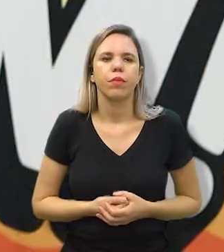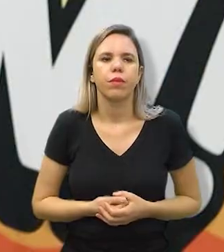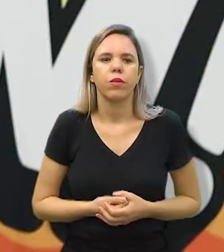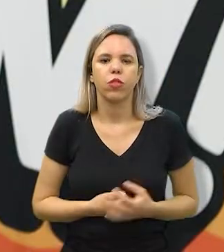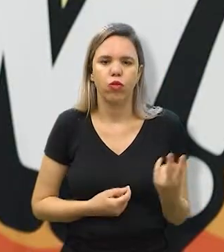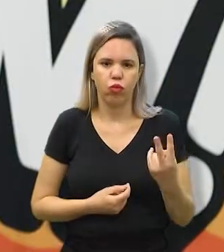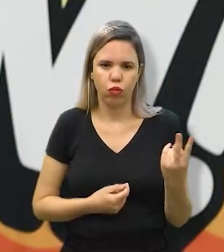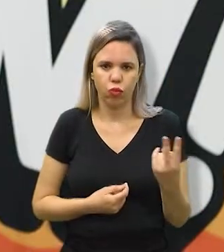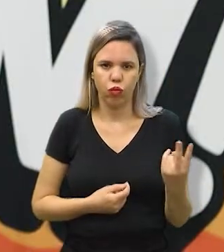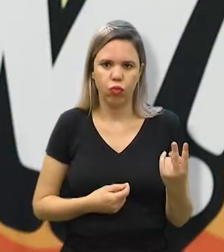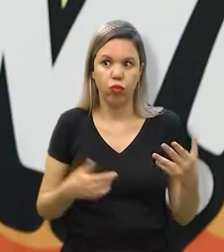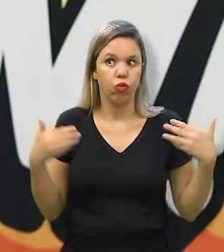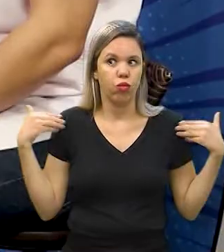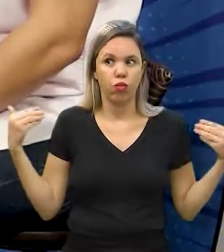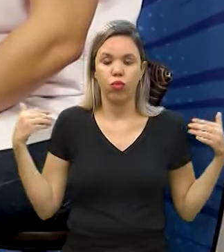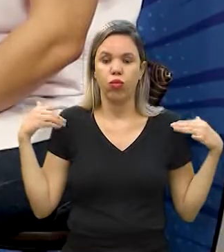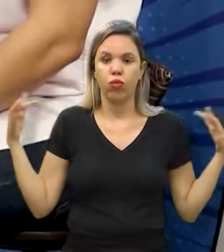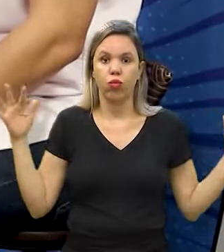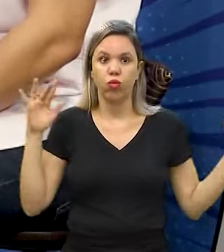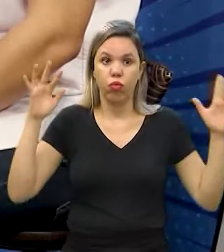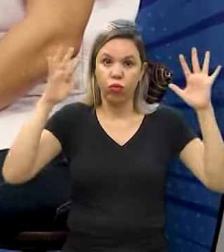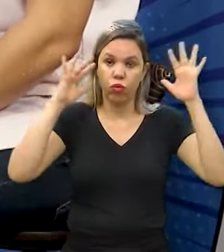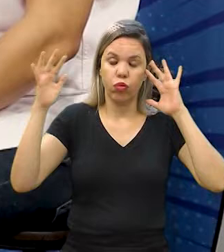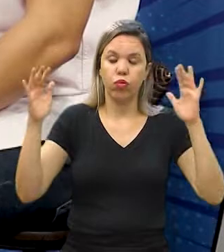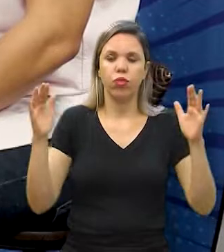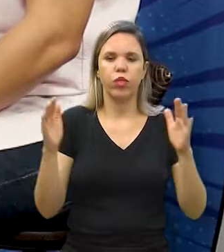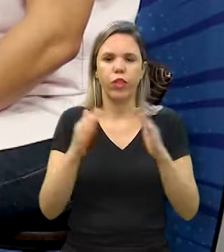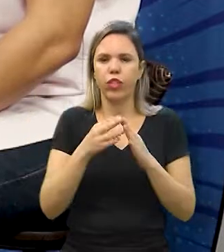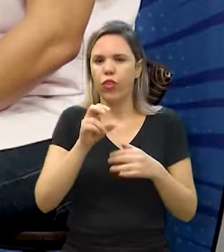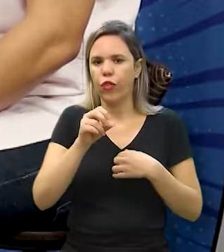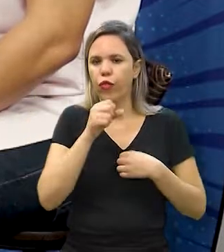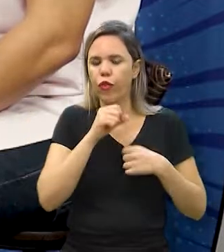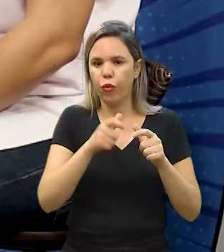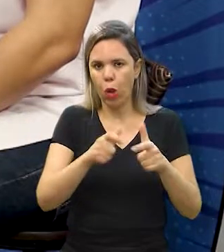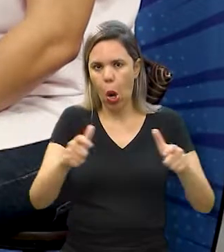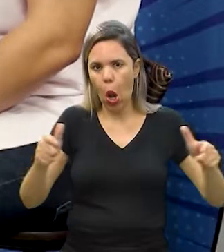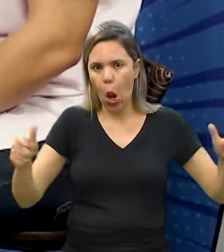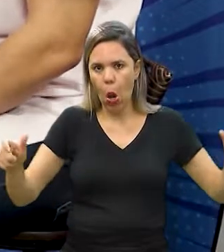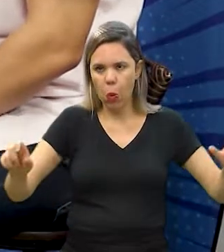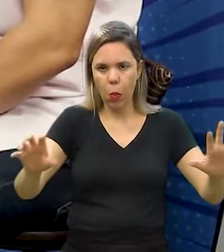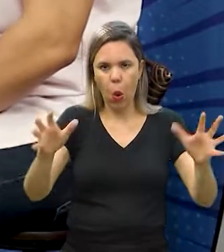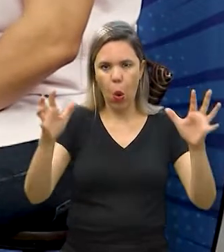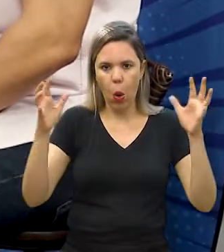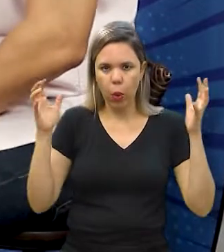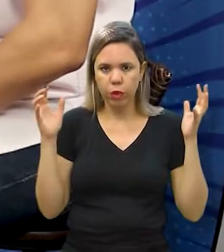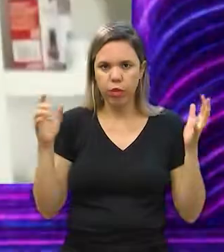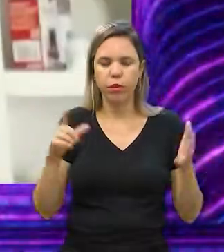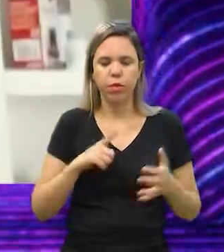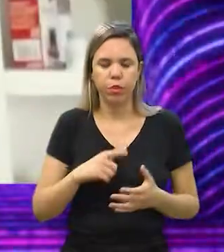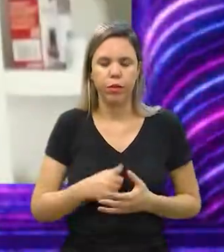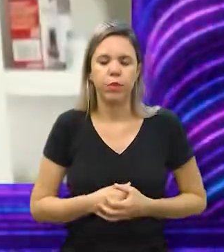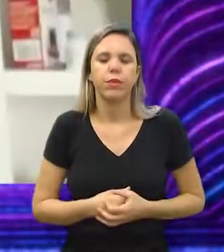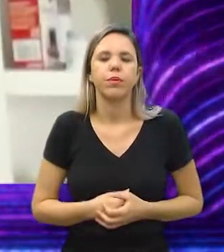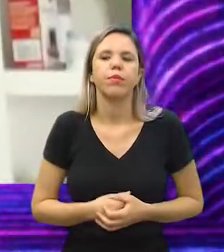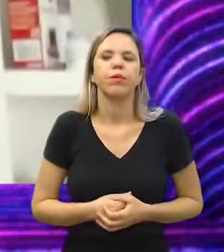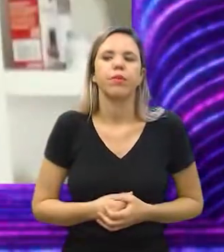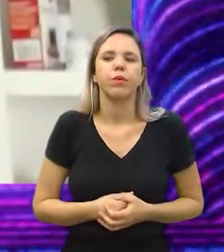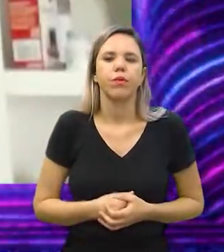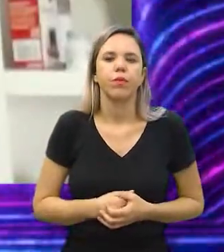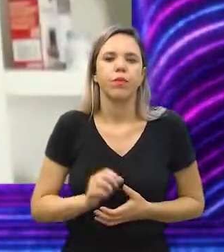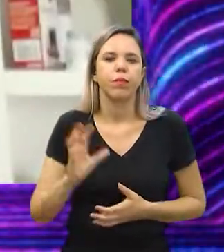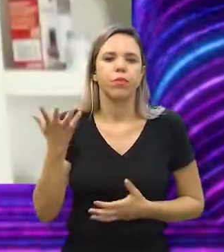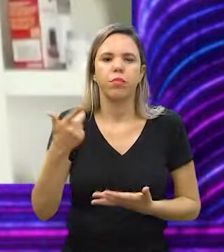Aí eles vivem várias aventuras na casa dos avós, porque a casa dos avós é bastante grande, tem uma florestinha,